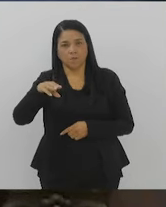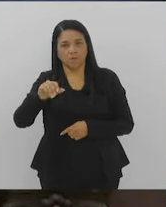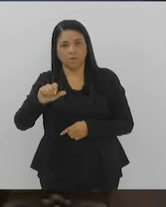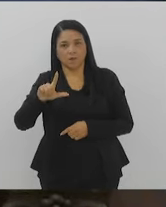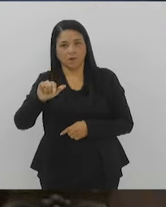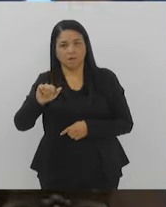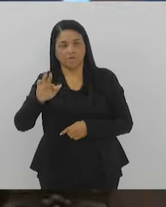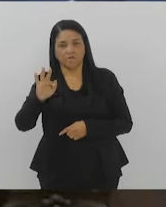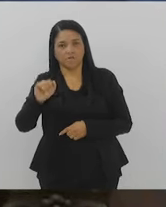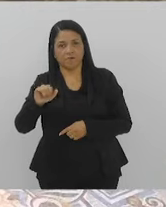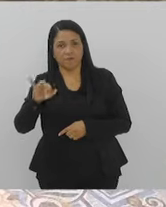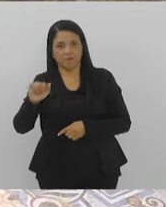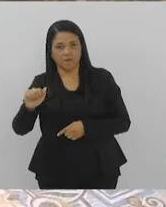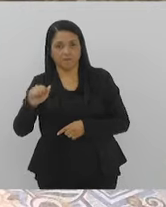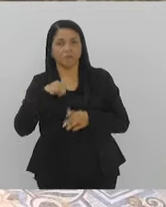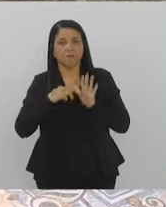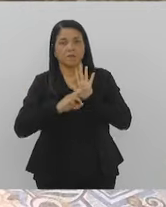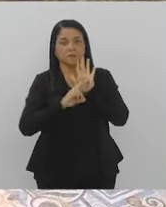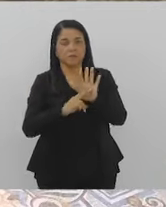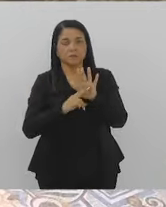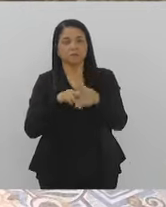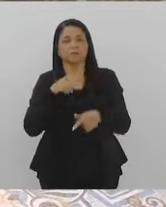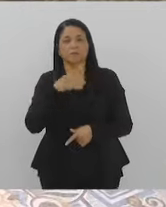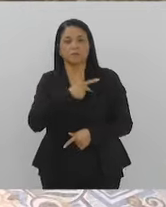Sila Malafaia.